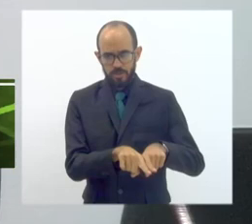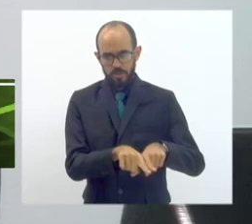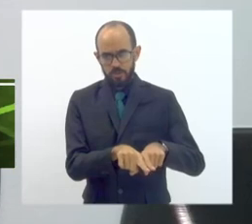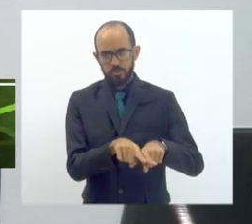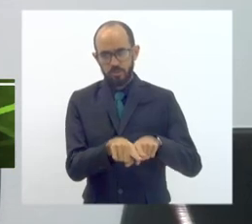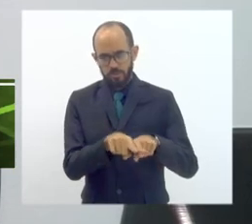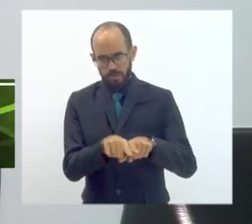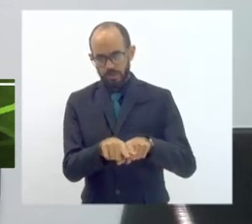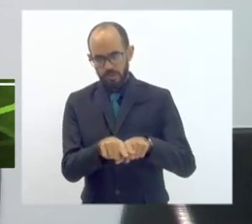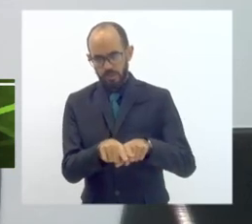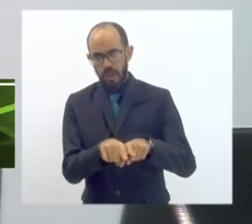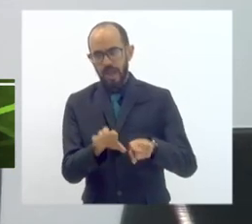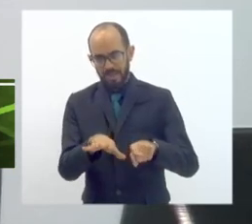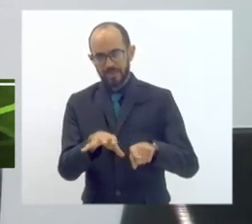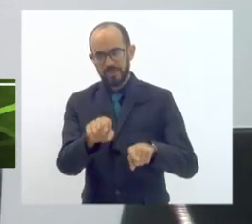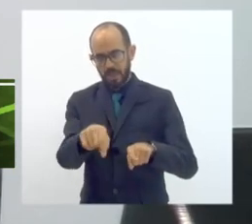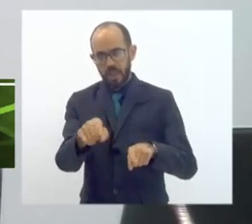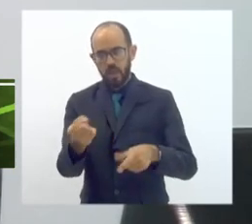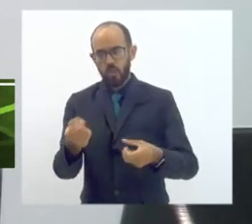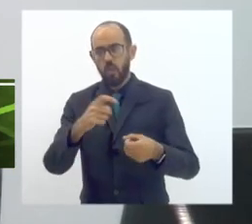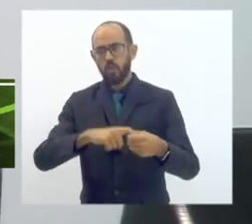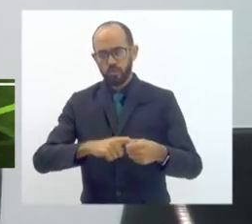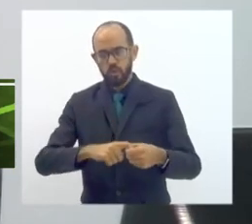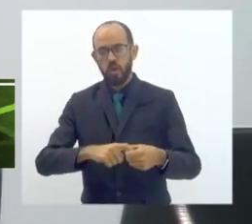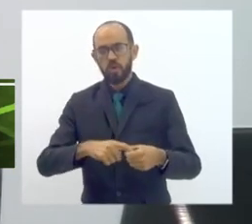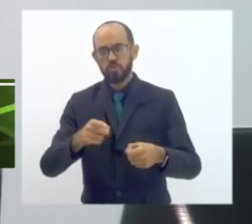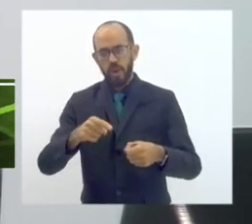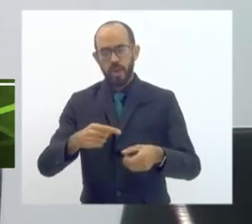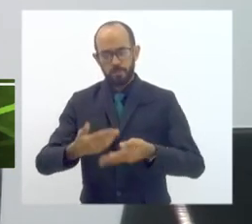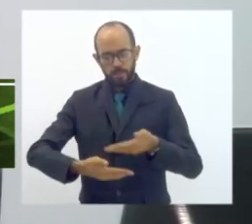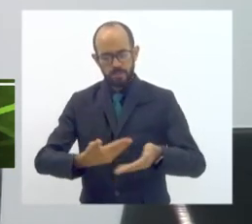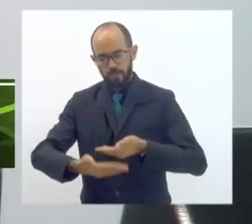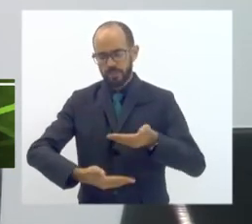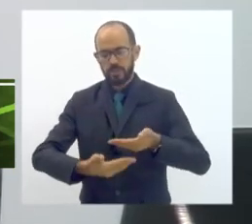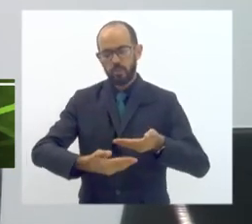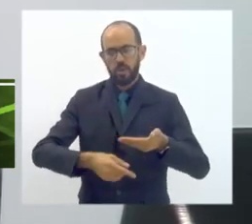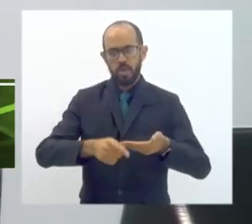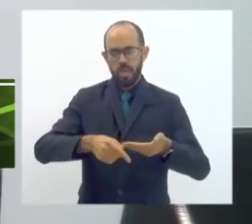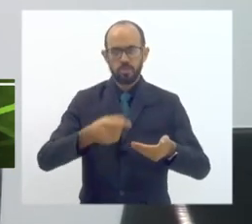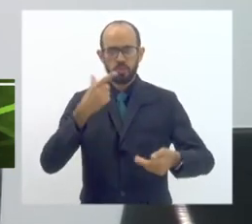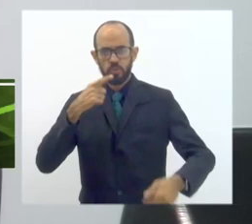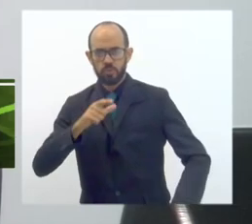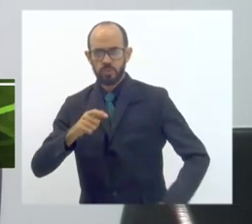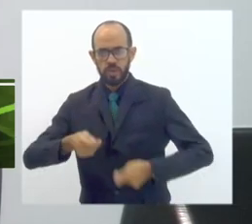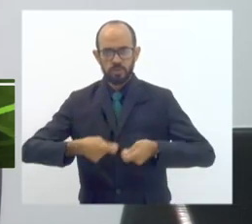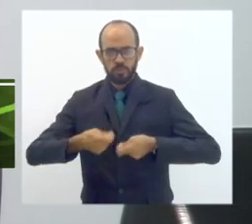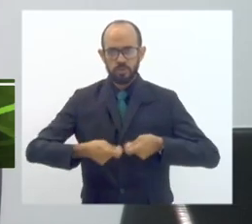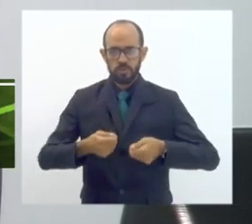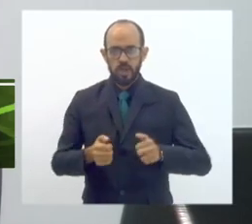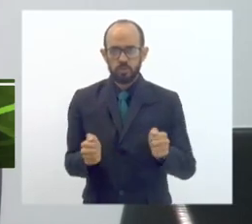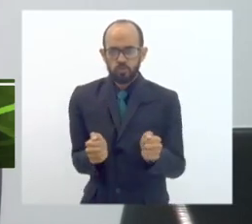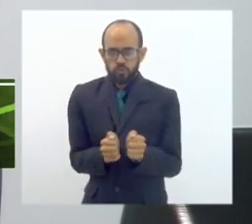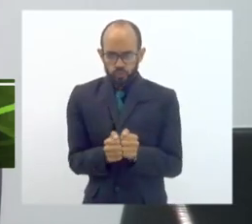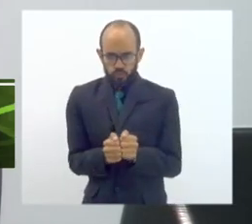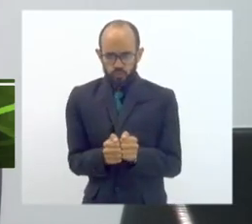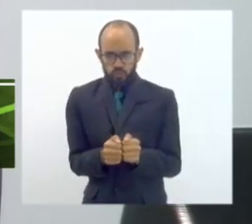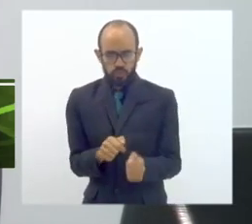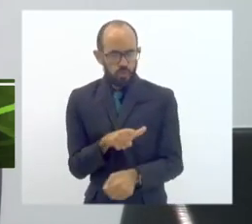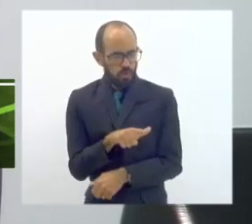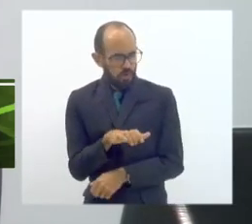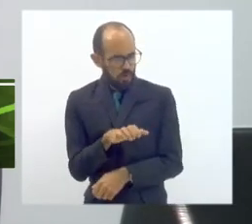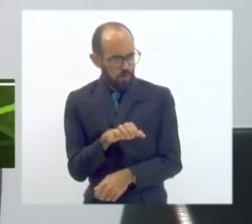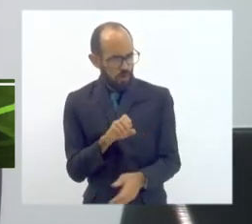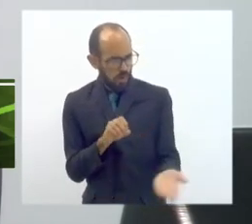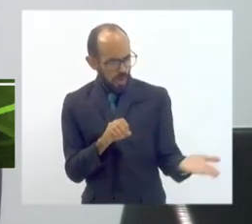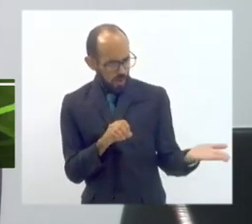isso, gente. Consórcio é participação, é ceder espaço, é ter oportunidade, Léo. Léo Coutinho também, acho